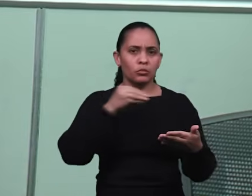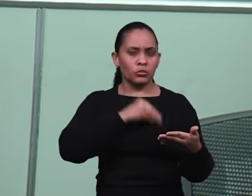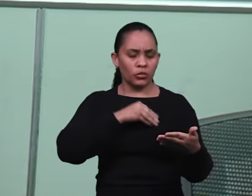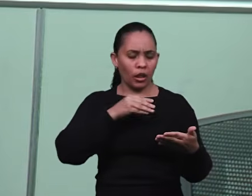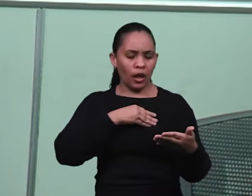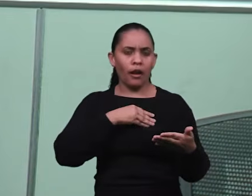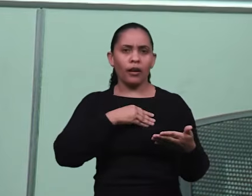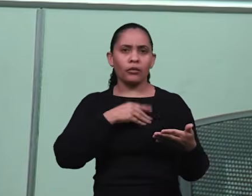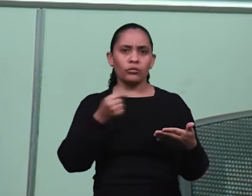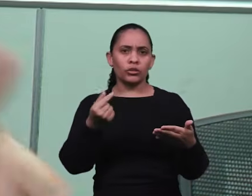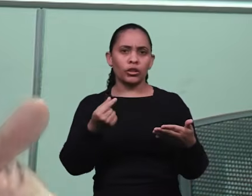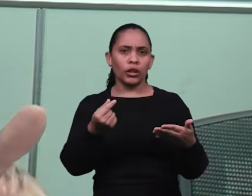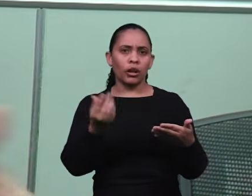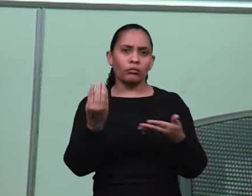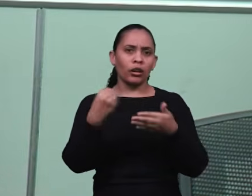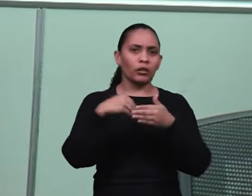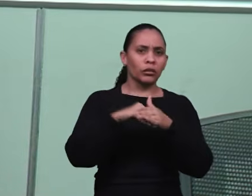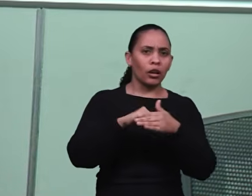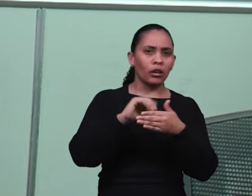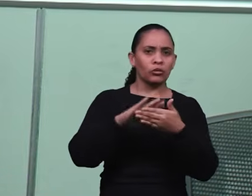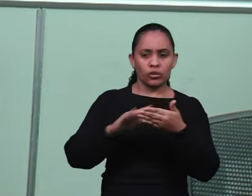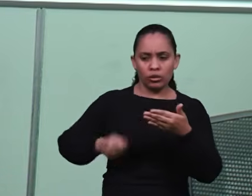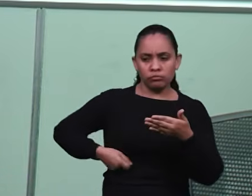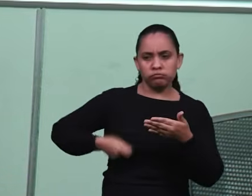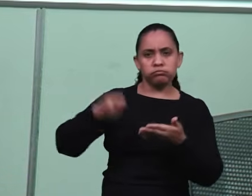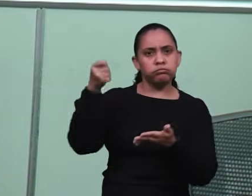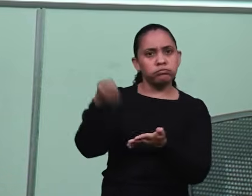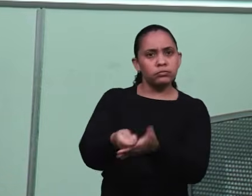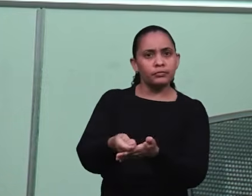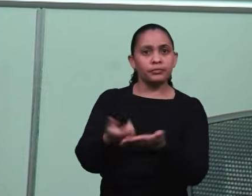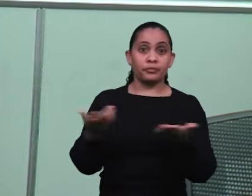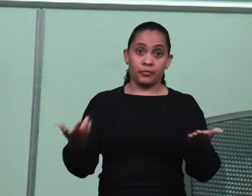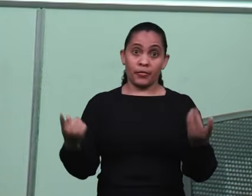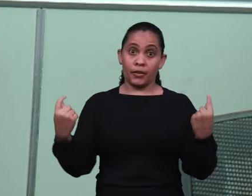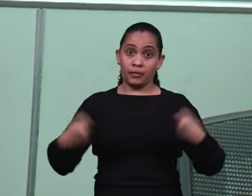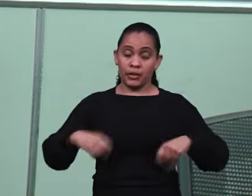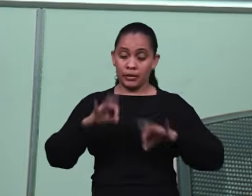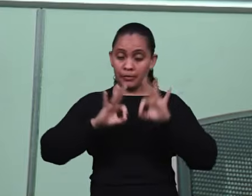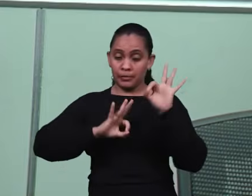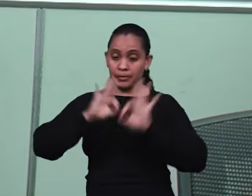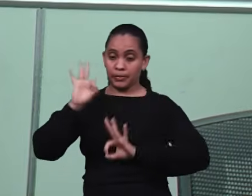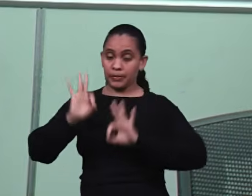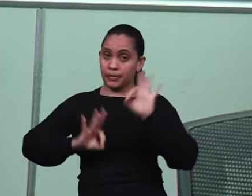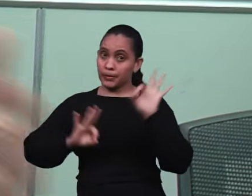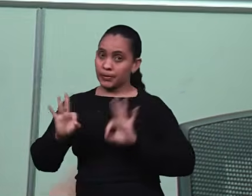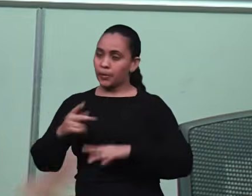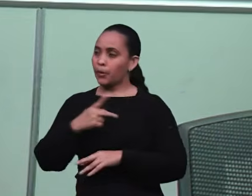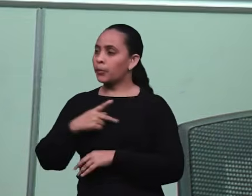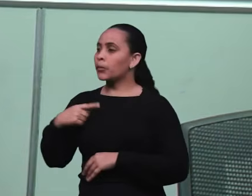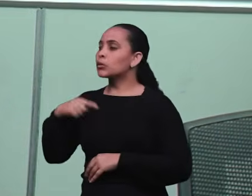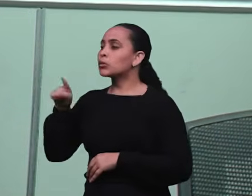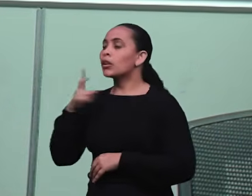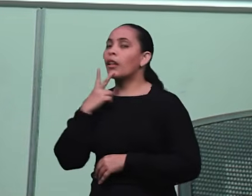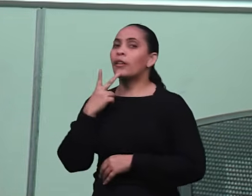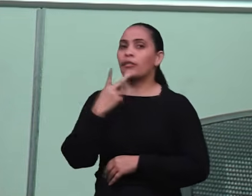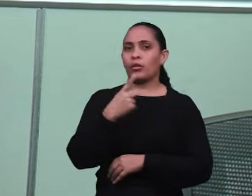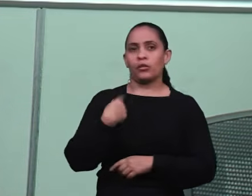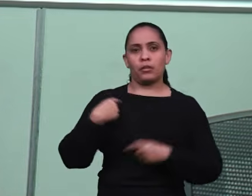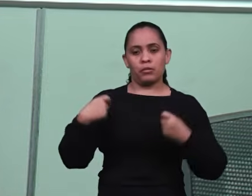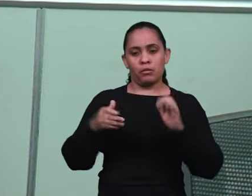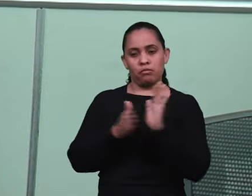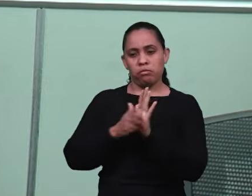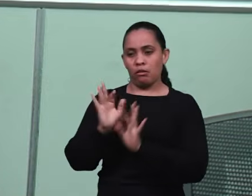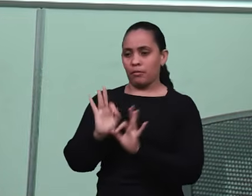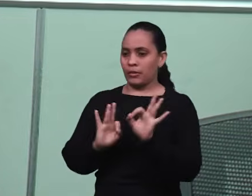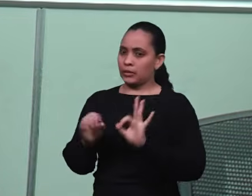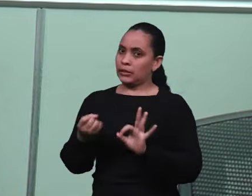registro manual ou planilha, outras ferramentas, né, que o professor Moisés mesmo citou, que nós vamos trazer, fica inviável você ter qualquer tipo de